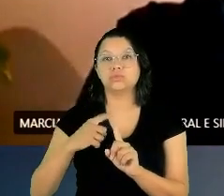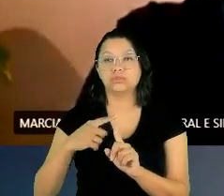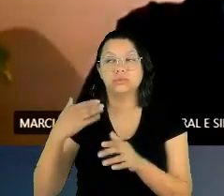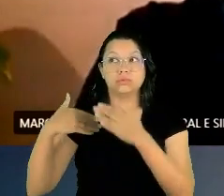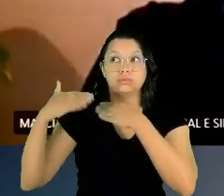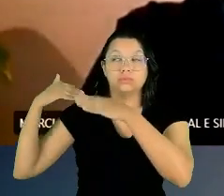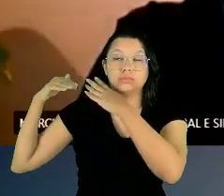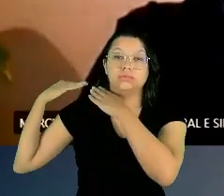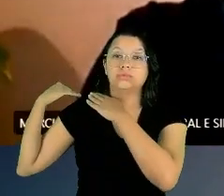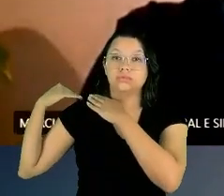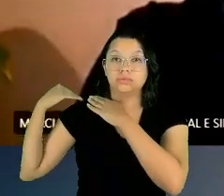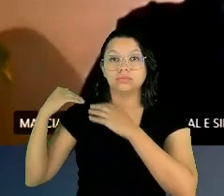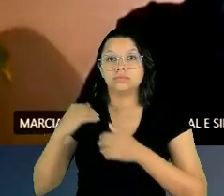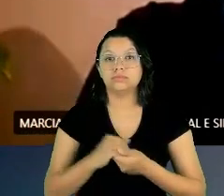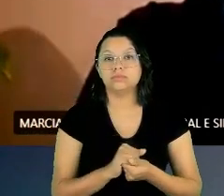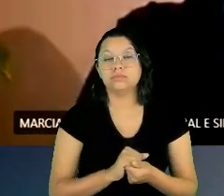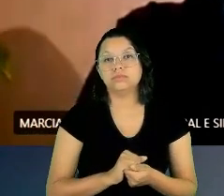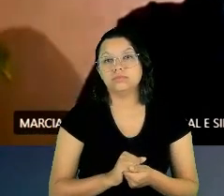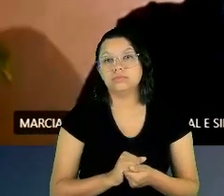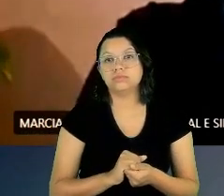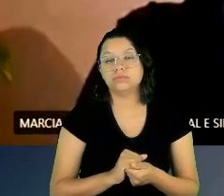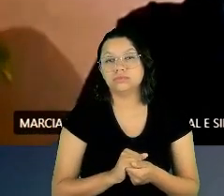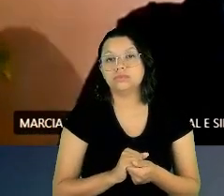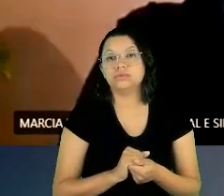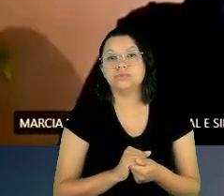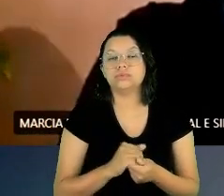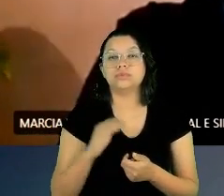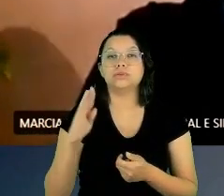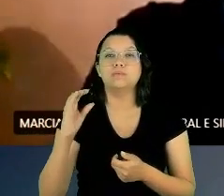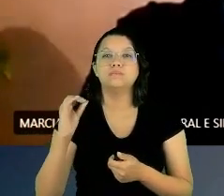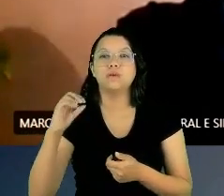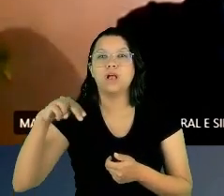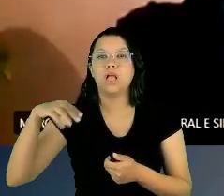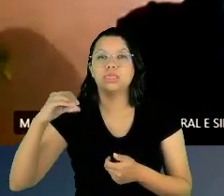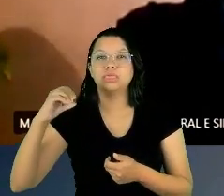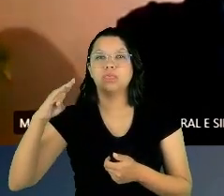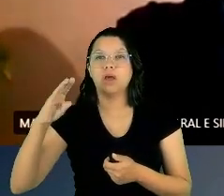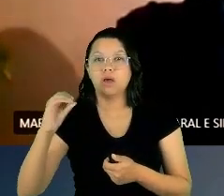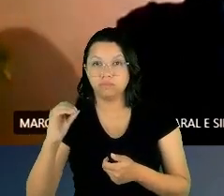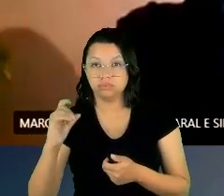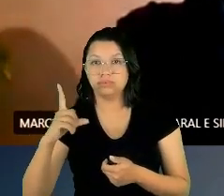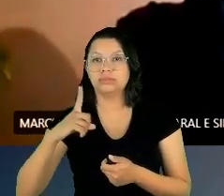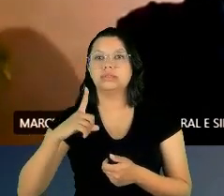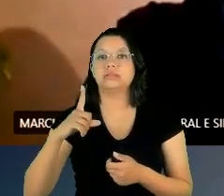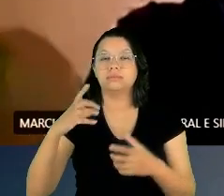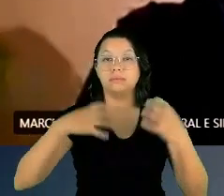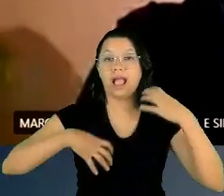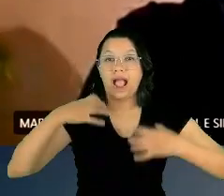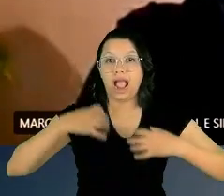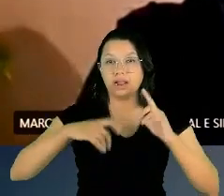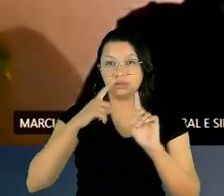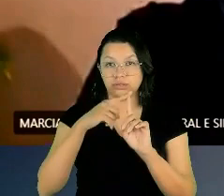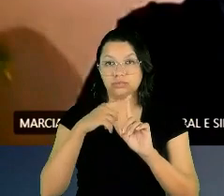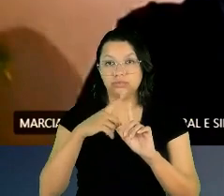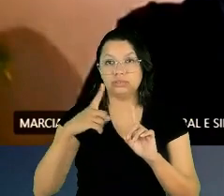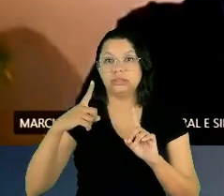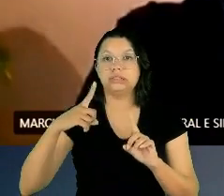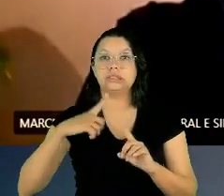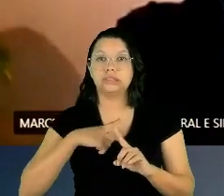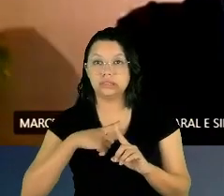nossos antepassados aí familiares são os bonobos e os chimpanzés. Macacos bonobos, eles têm um relacionamento homossexuais